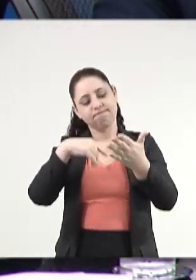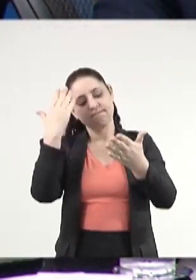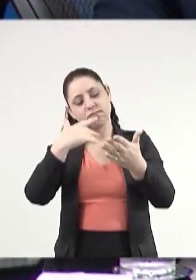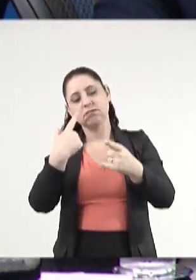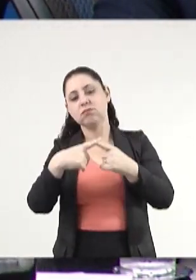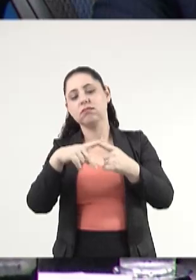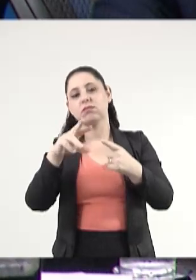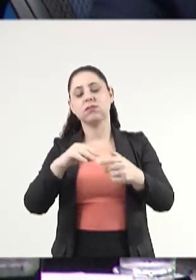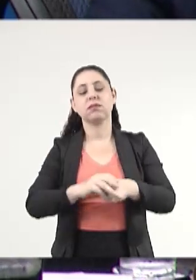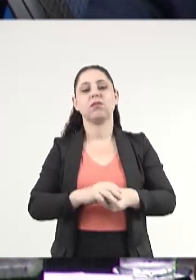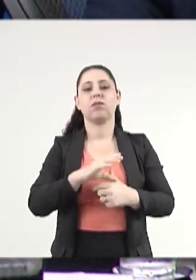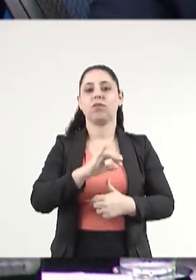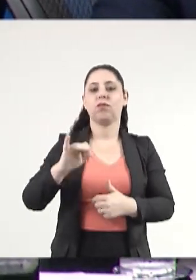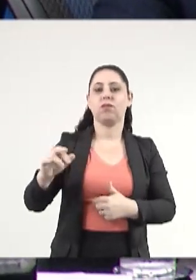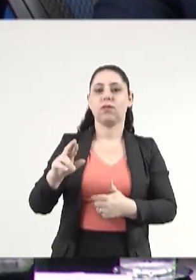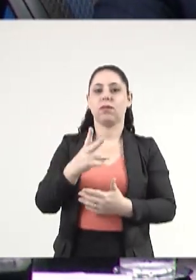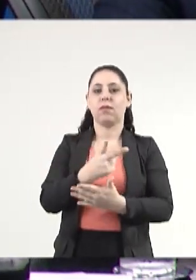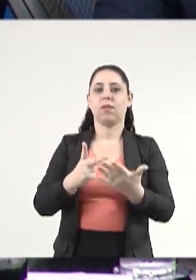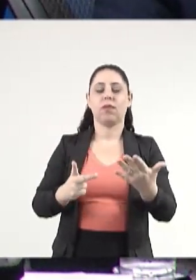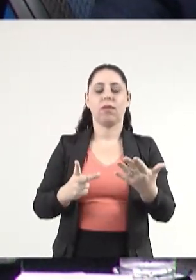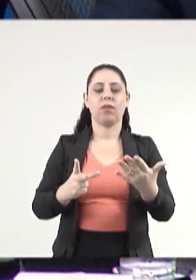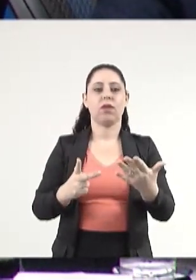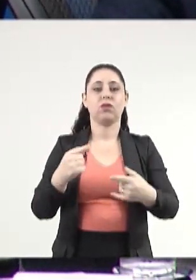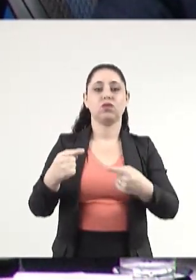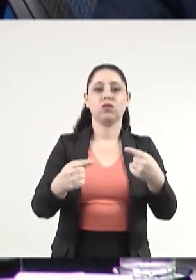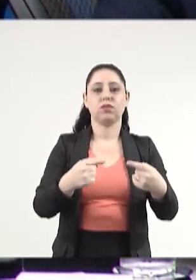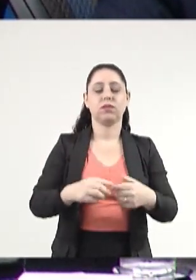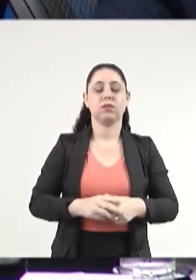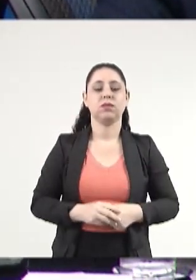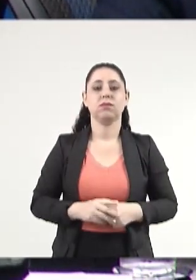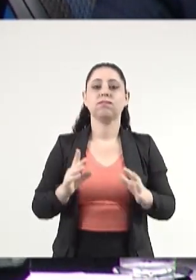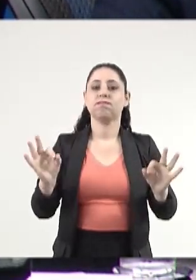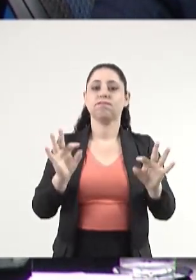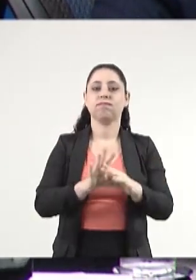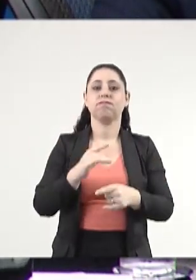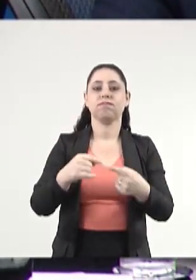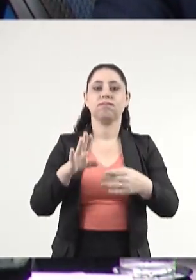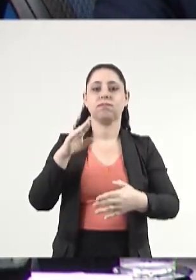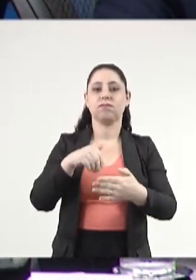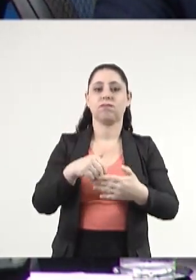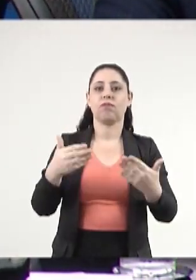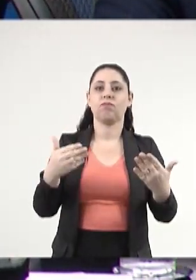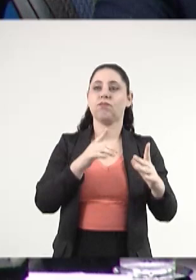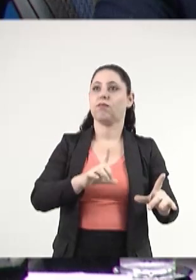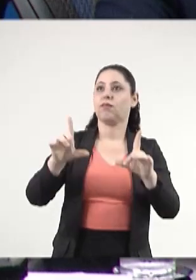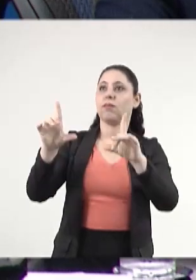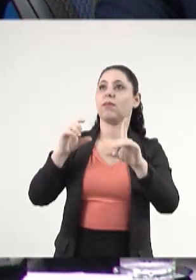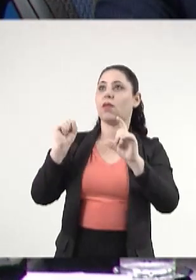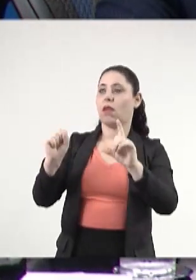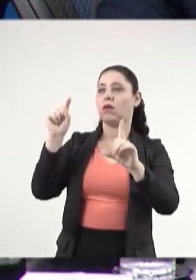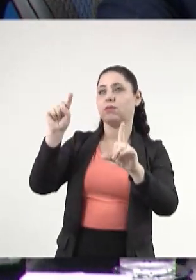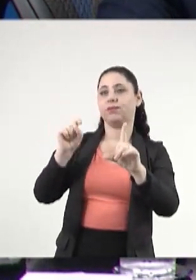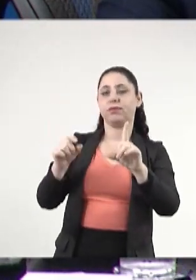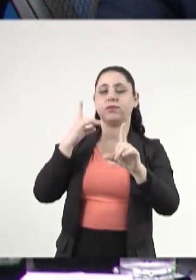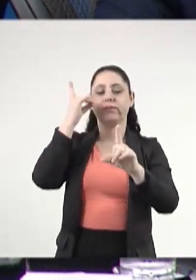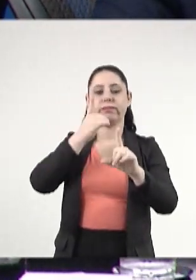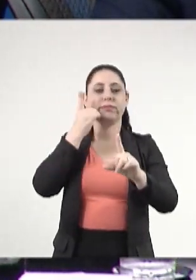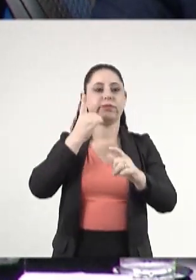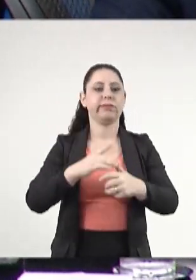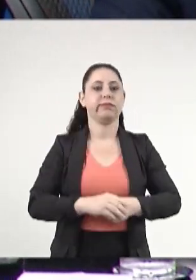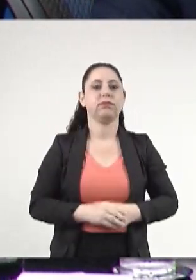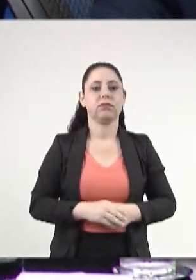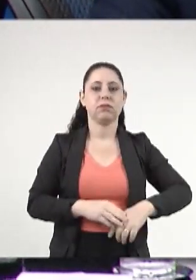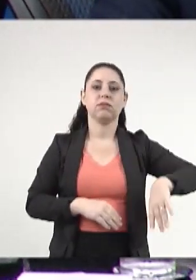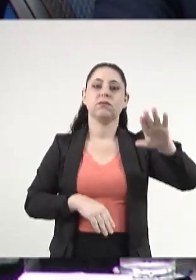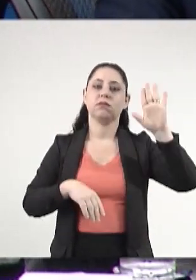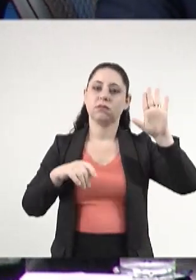foi elaborada pela Comissão de Constituição, Justiça e Redação. Em discussão, encerrada a discussão em votação. No painel para votação, senhores deputados.